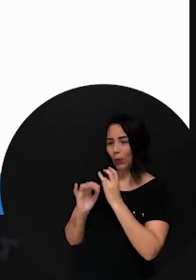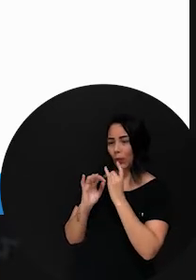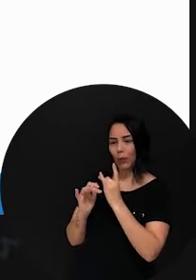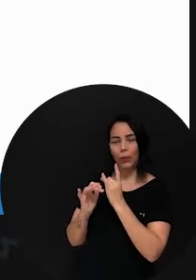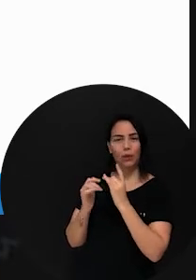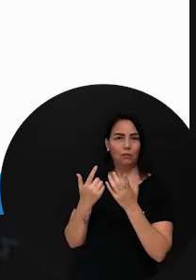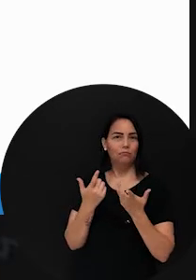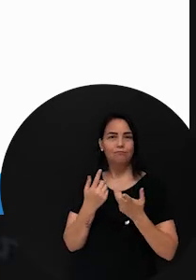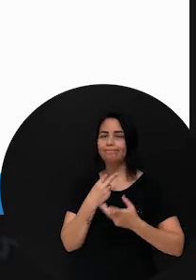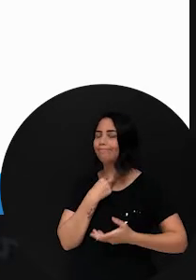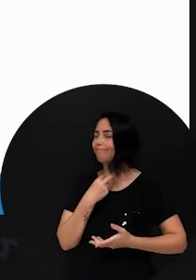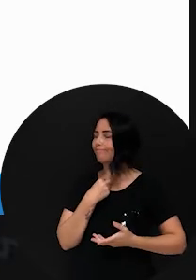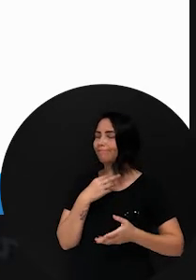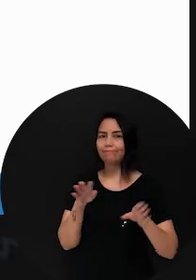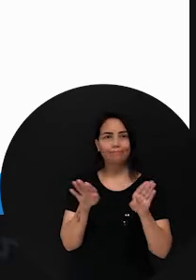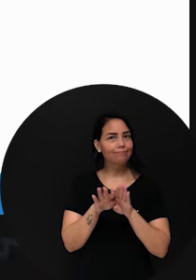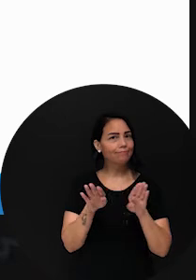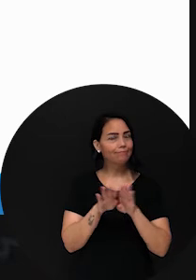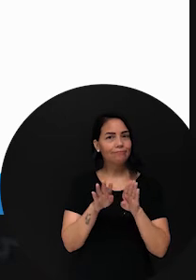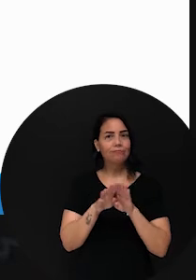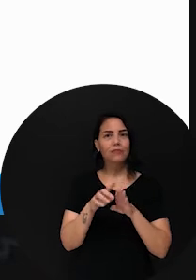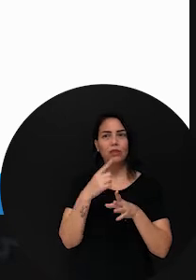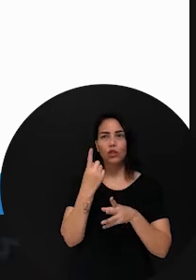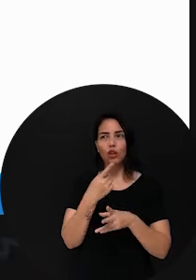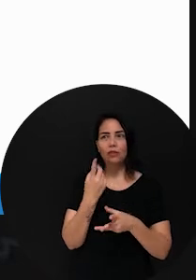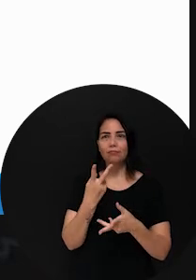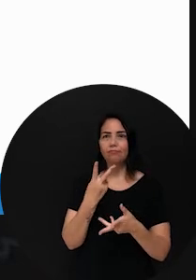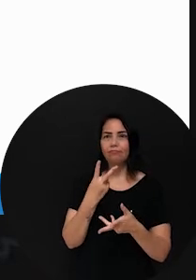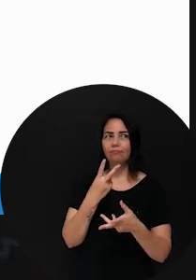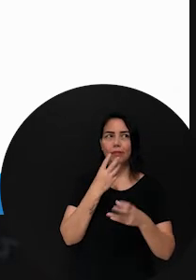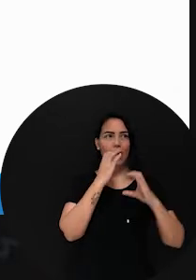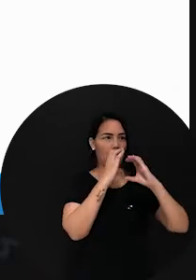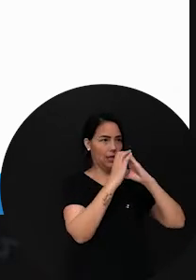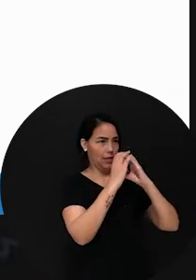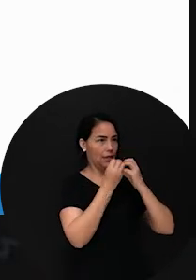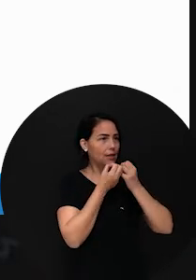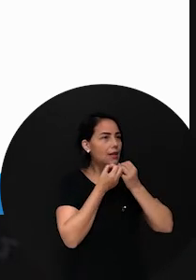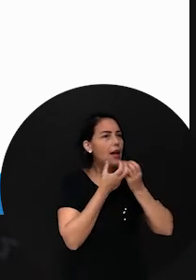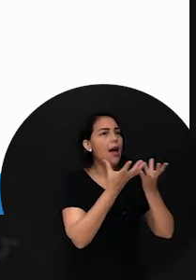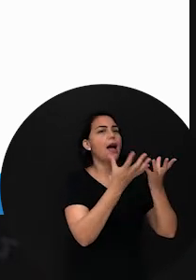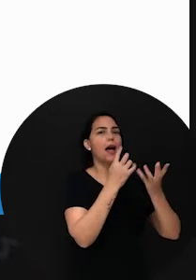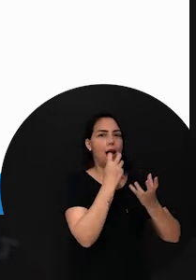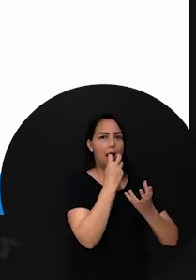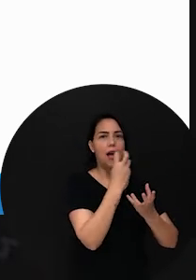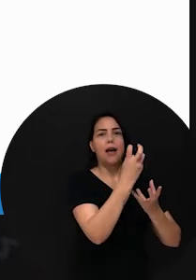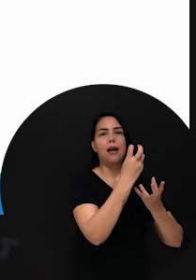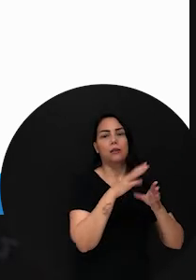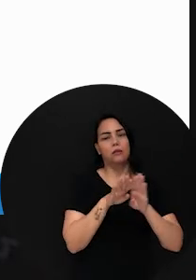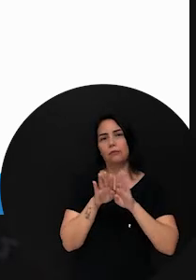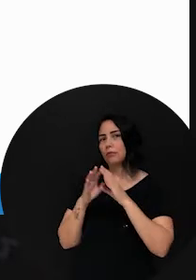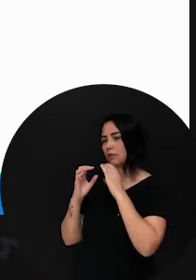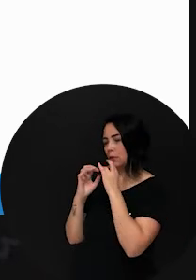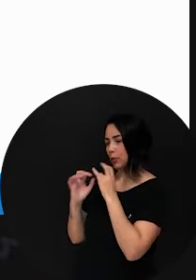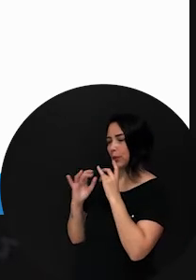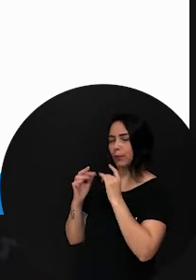de cantar a gente emite o aerosol, os instrumentos de sopro também ainda não estão